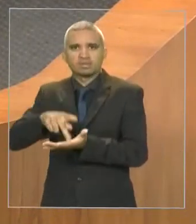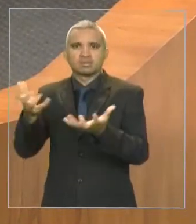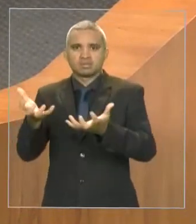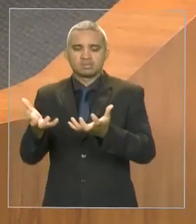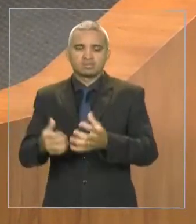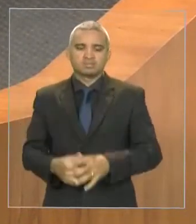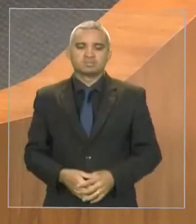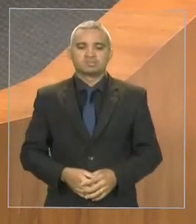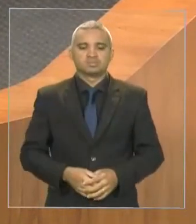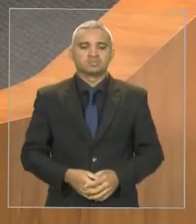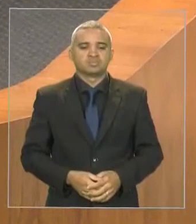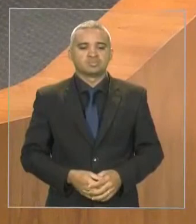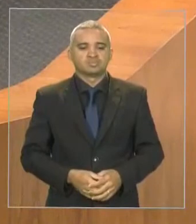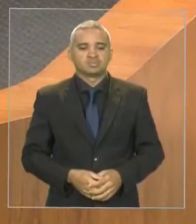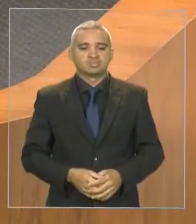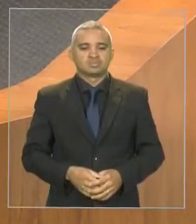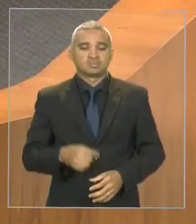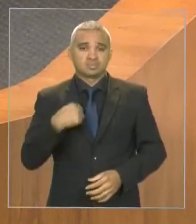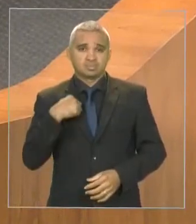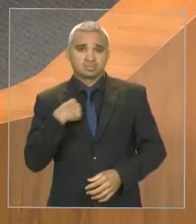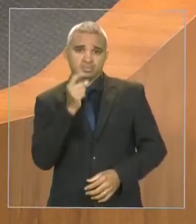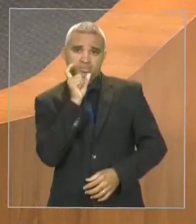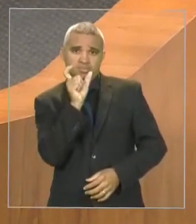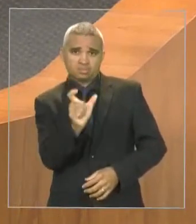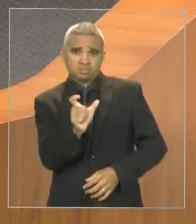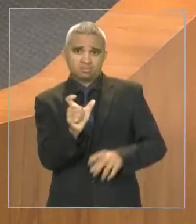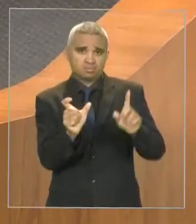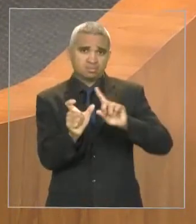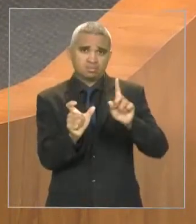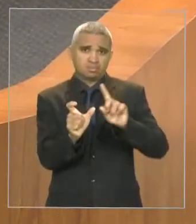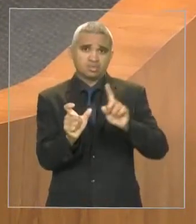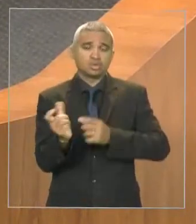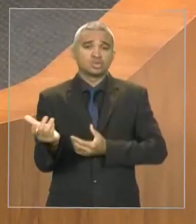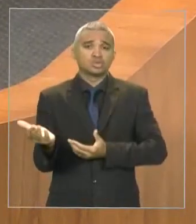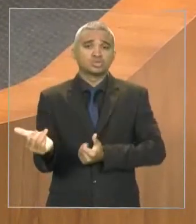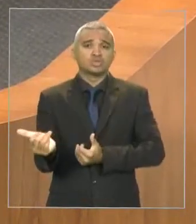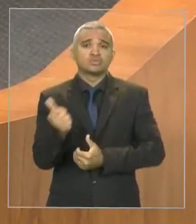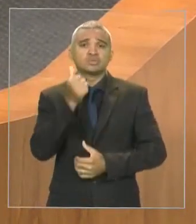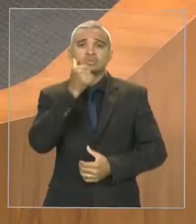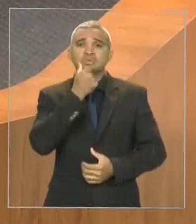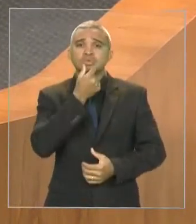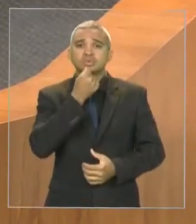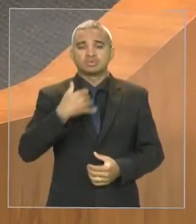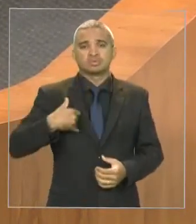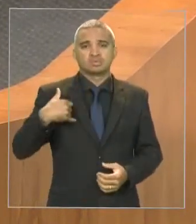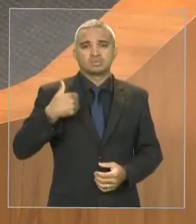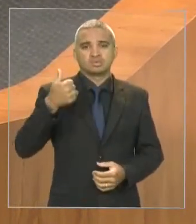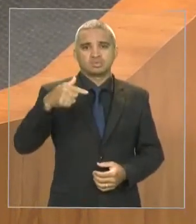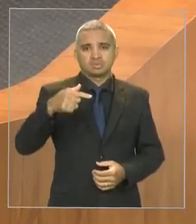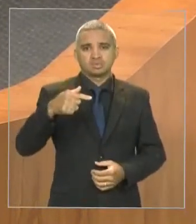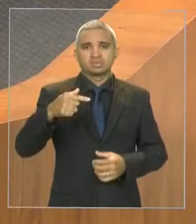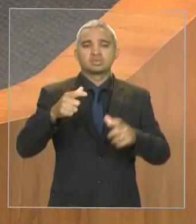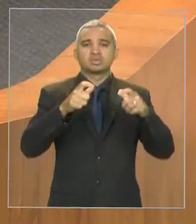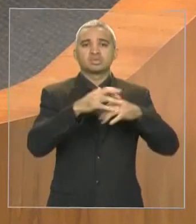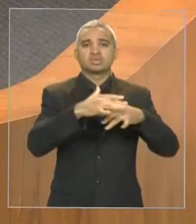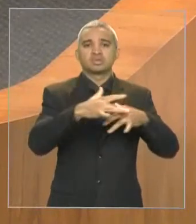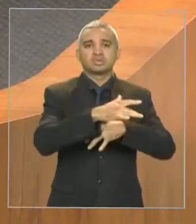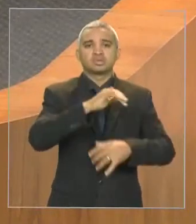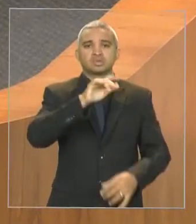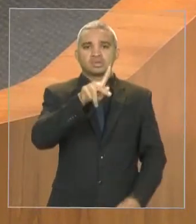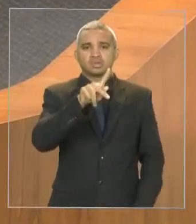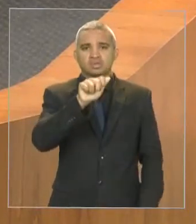palavras não minhas, mas de um jovem de 17 anos, lá da cidade de Pastos Bons. aspas, não